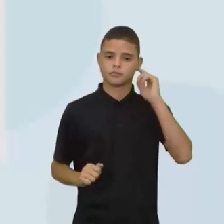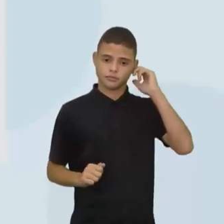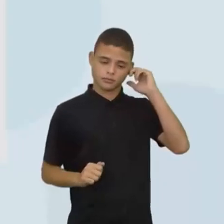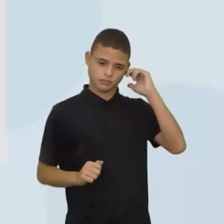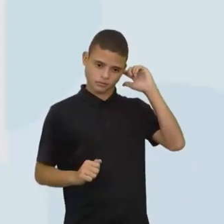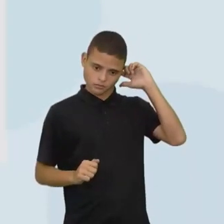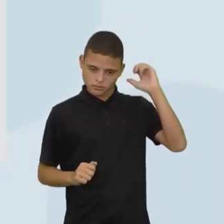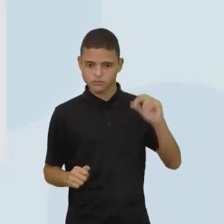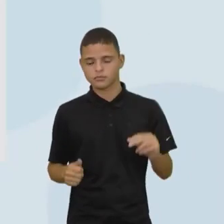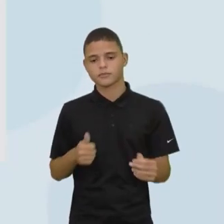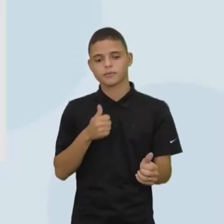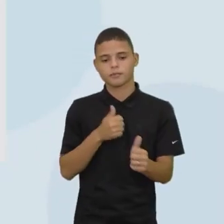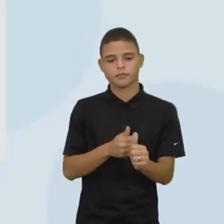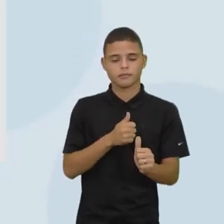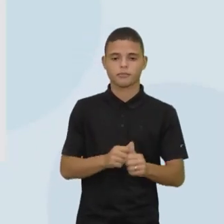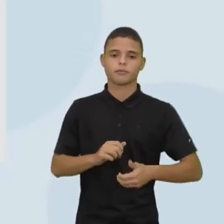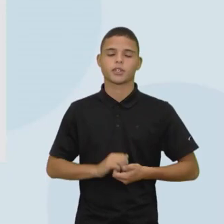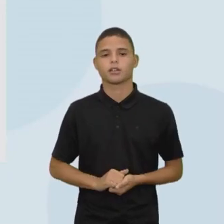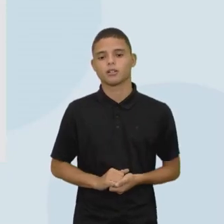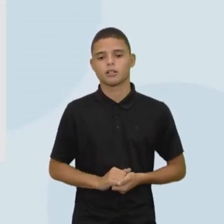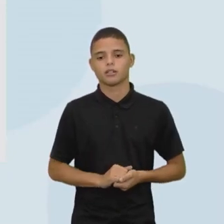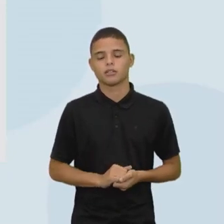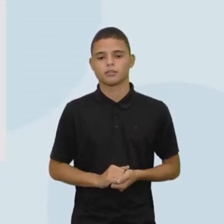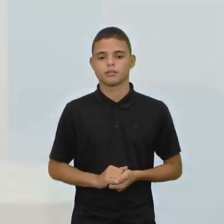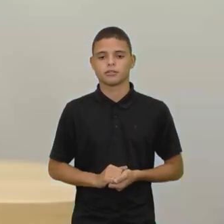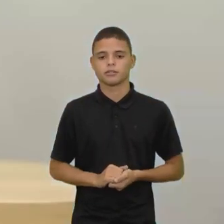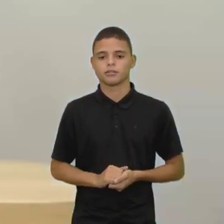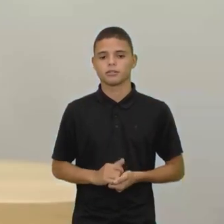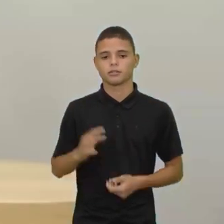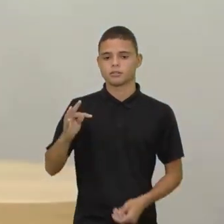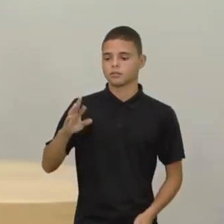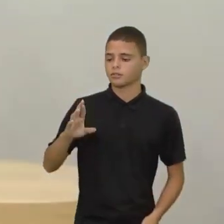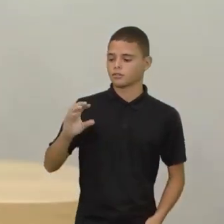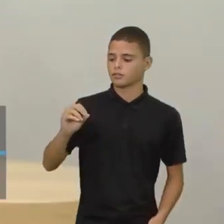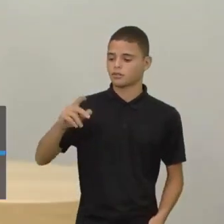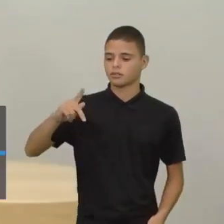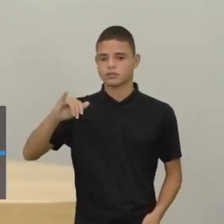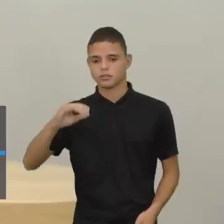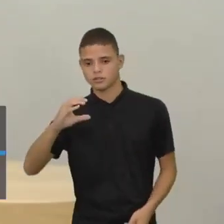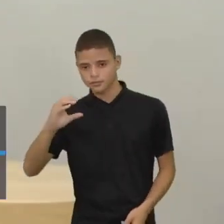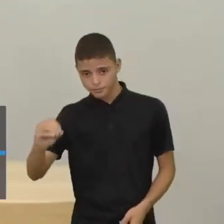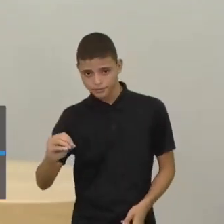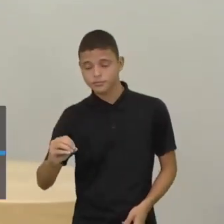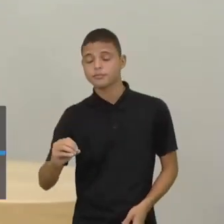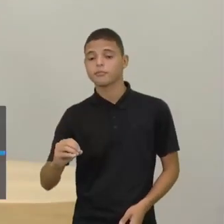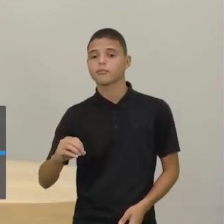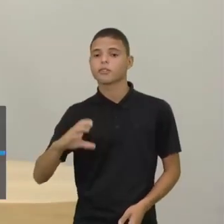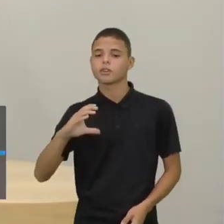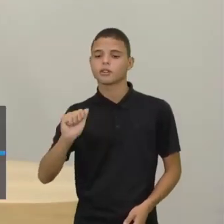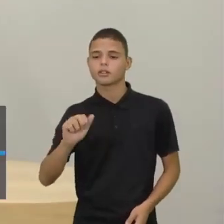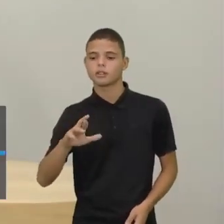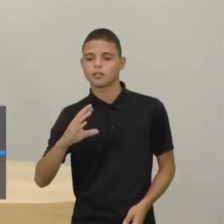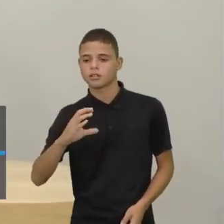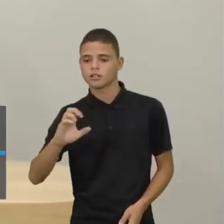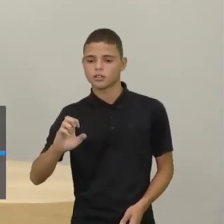asiático, né, que está entre, né, o trópico de Câncer com a região do Ártico, por